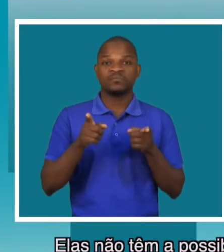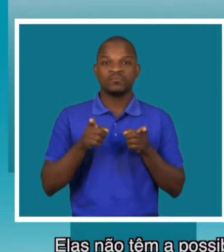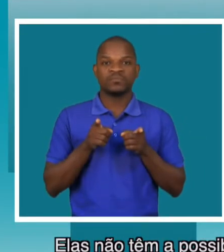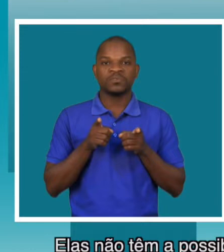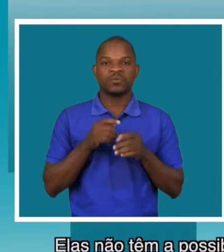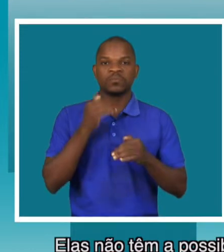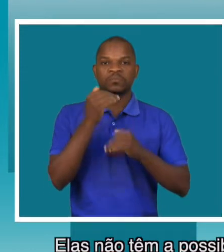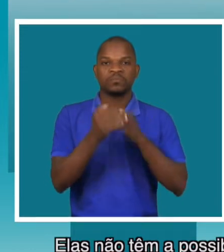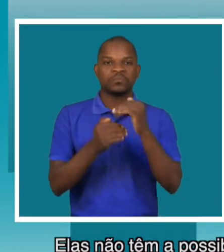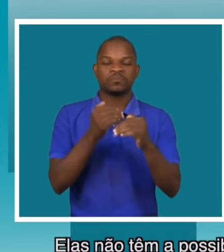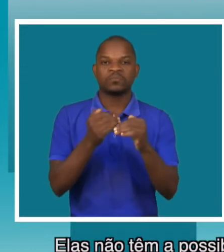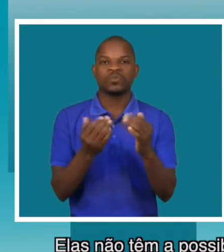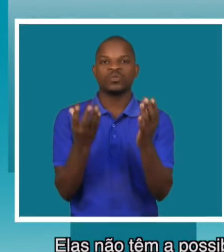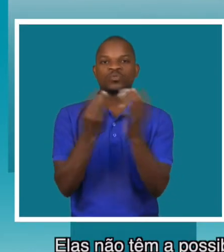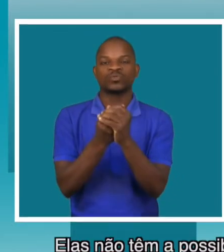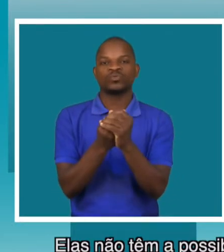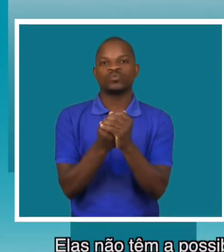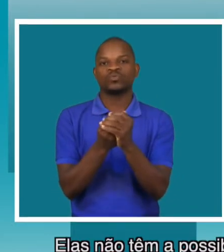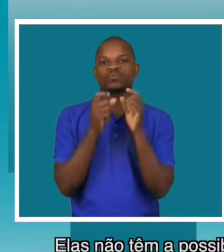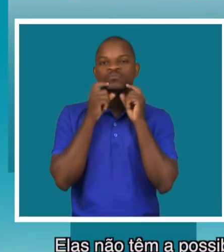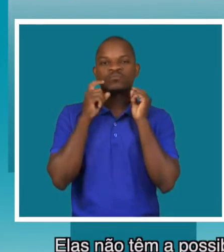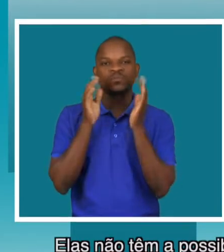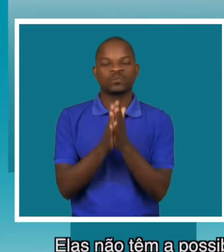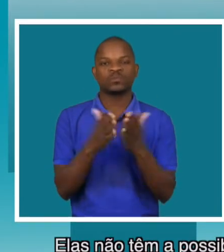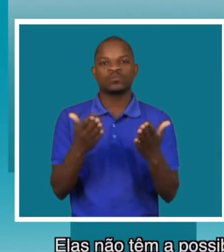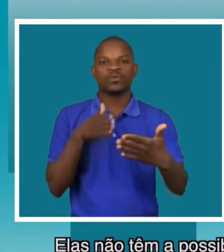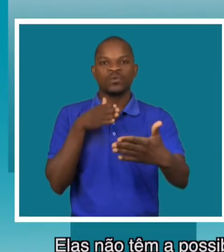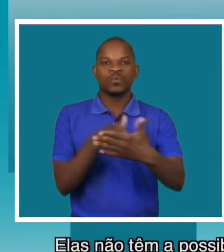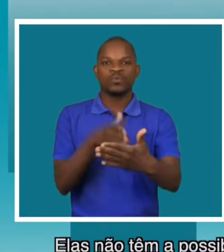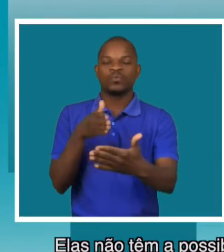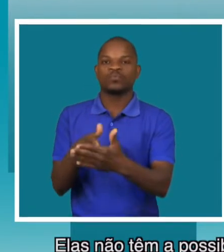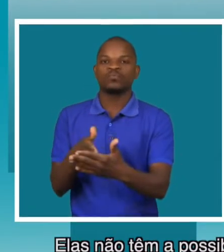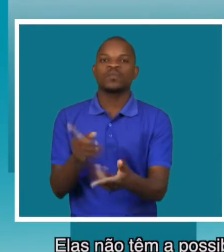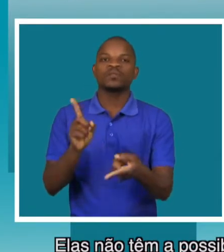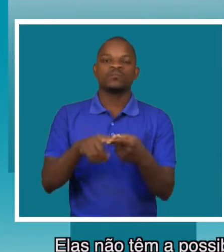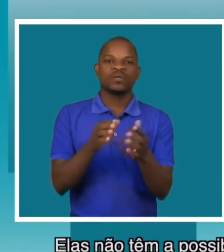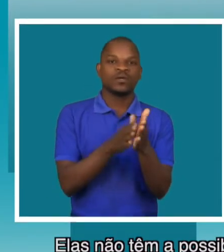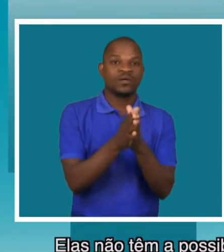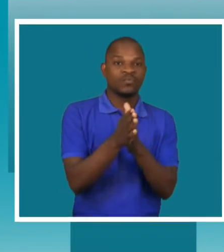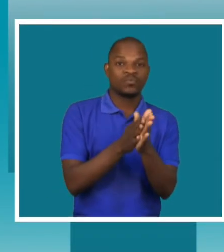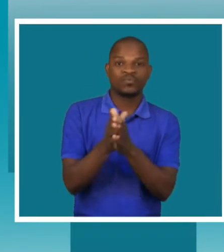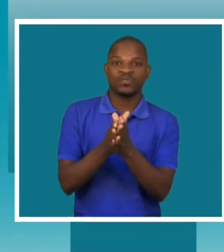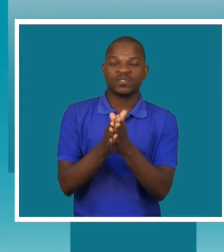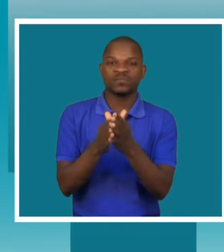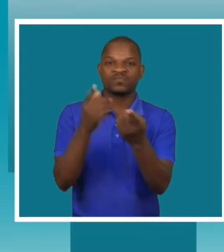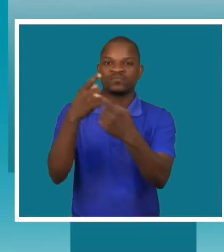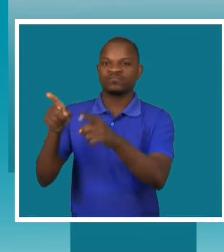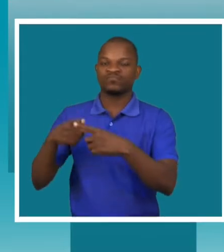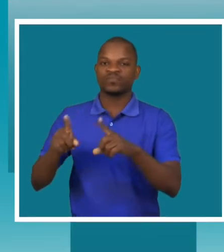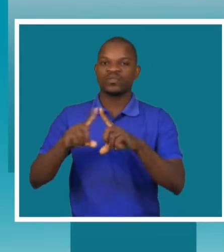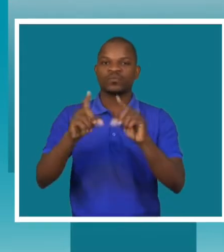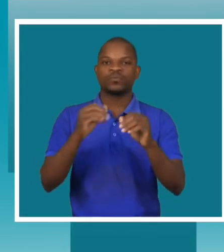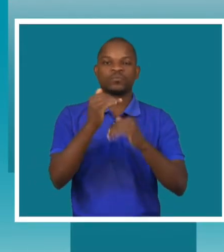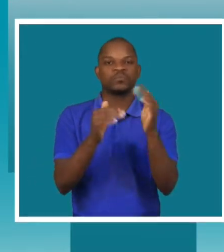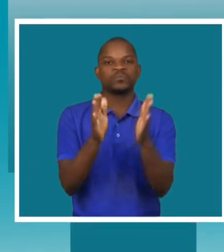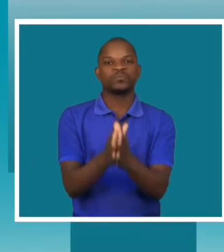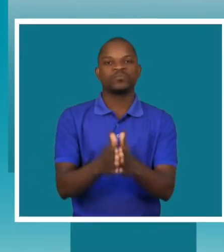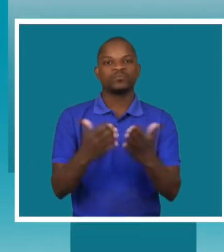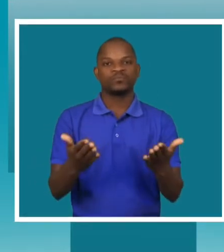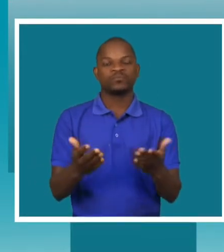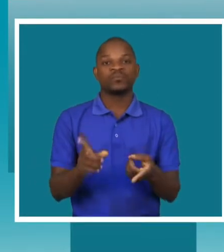desenvolvimento do país. Elas são inibidas de aproveitar os recursos que a sociedade lhes oferece para poder se desenvolver.